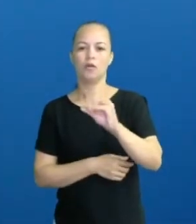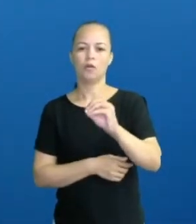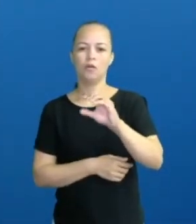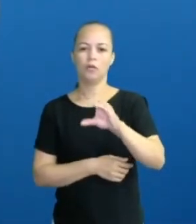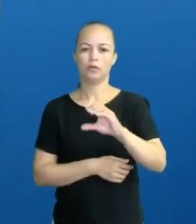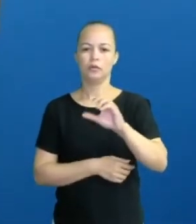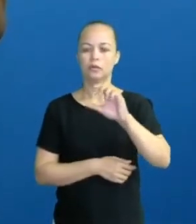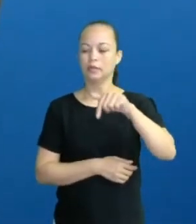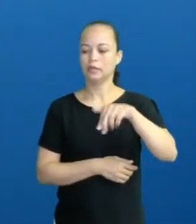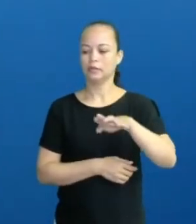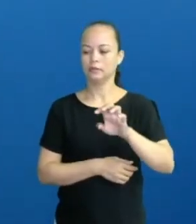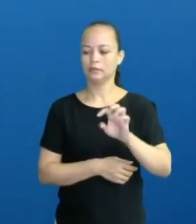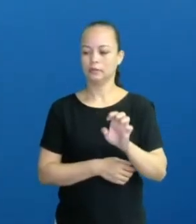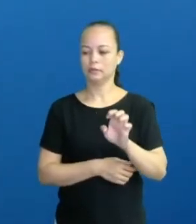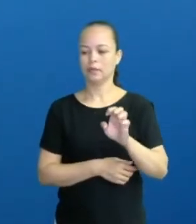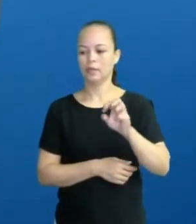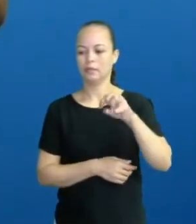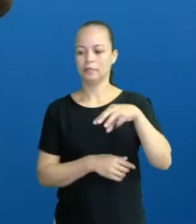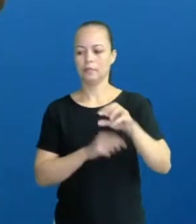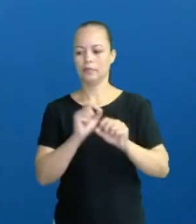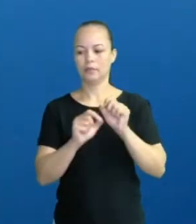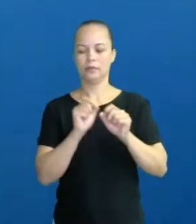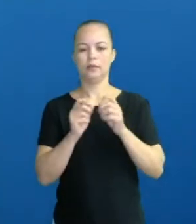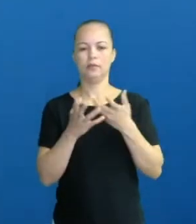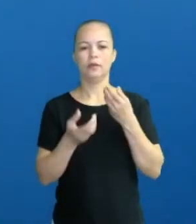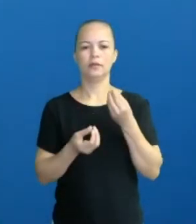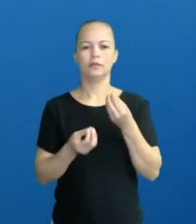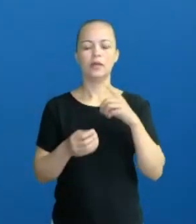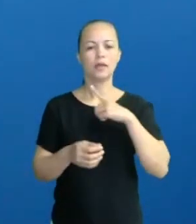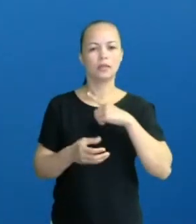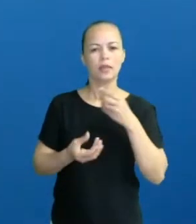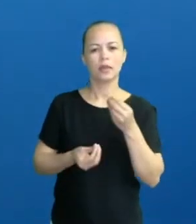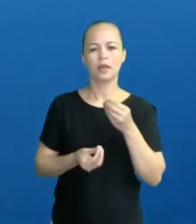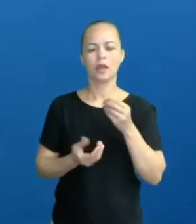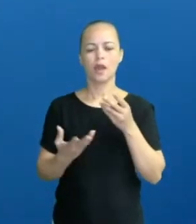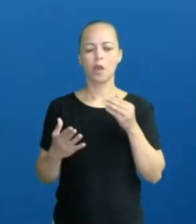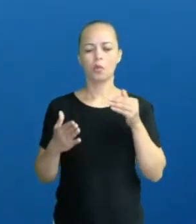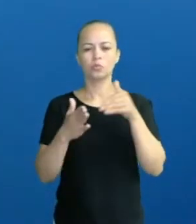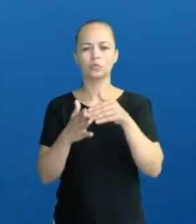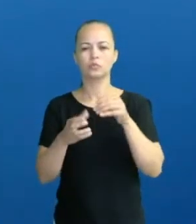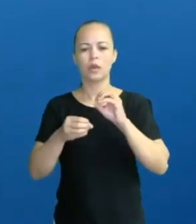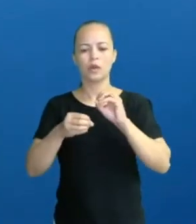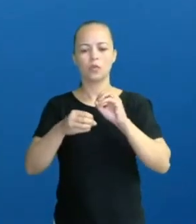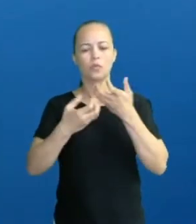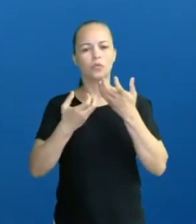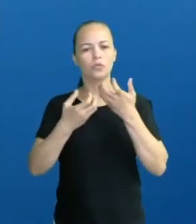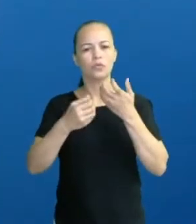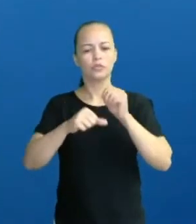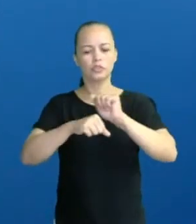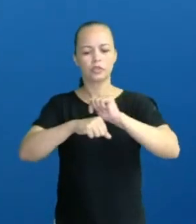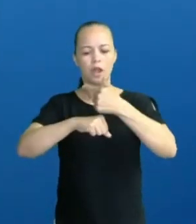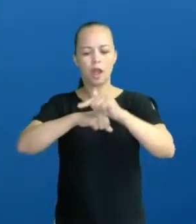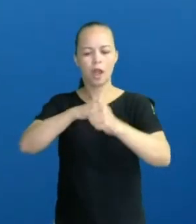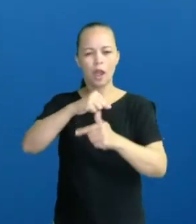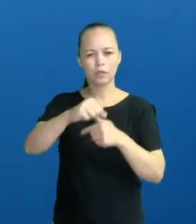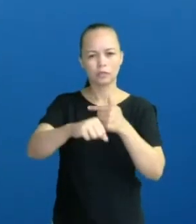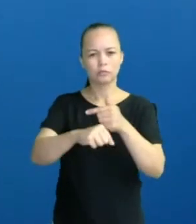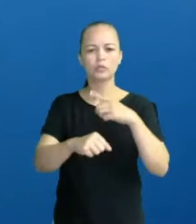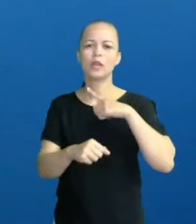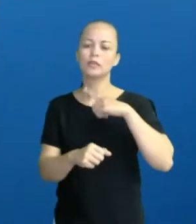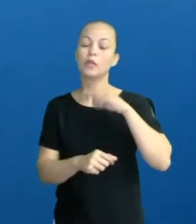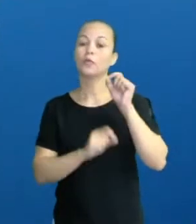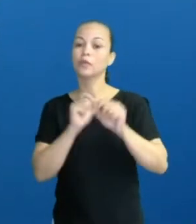mais aprofundada, mas a lei do octeto, o objetivo é esse, que na sua última camada de valência, os átomos eles tendem a ter o quê? 8